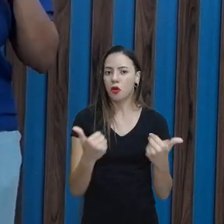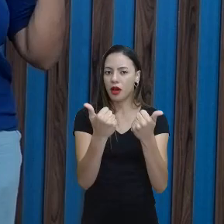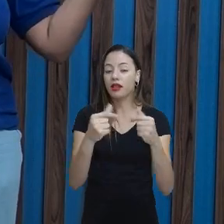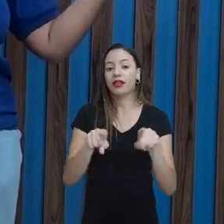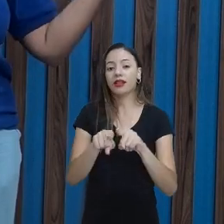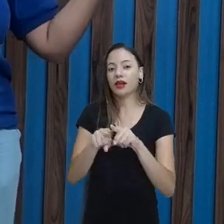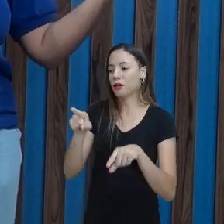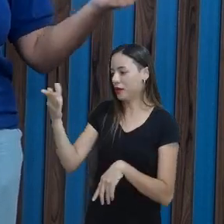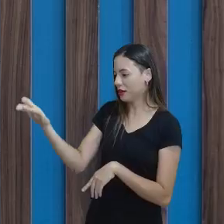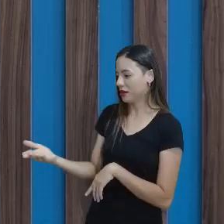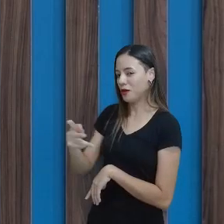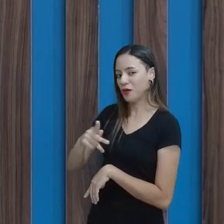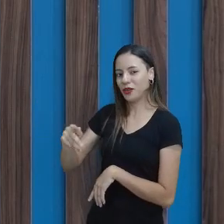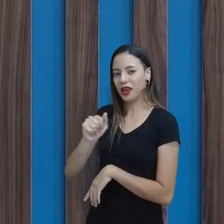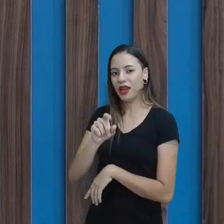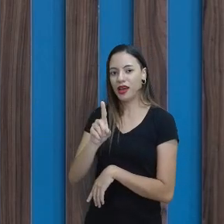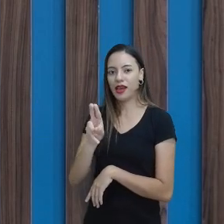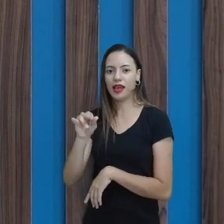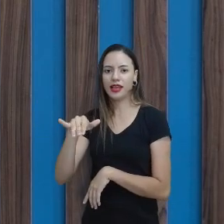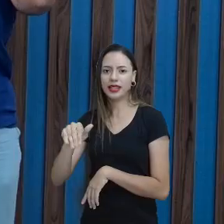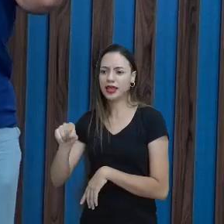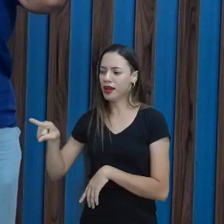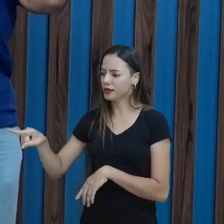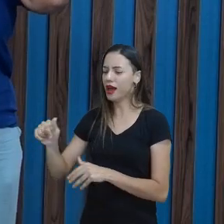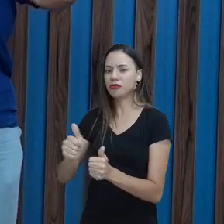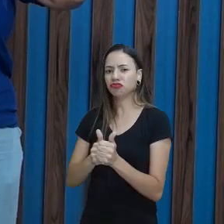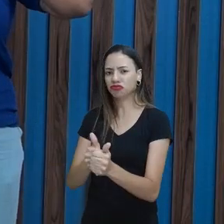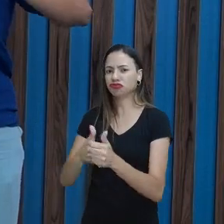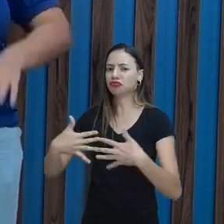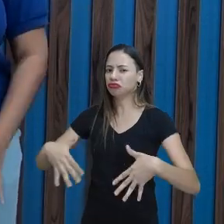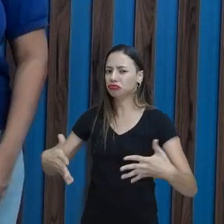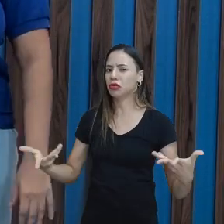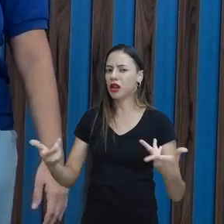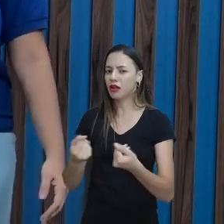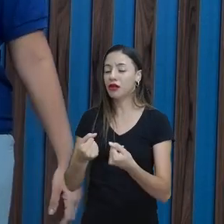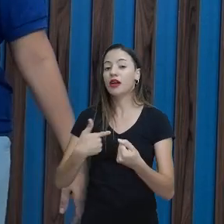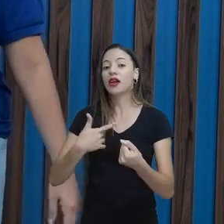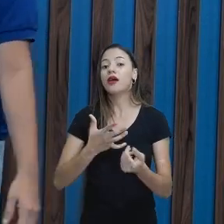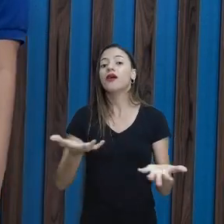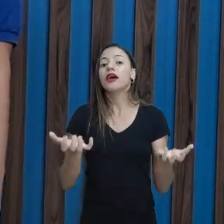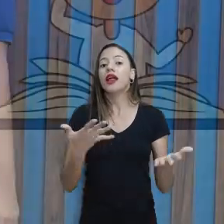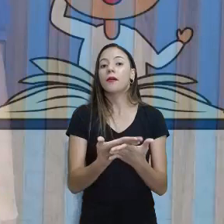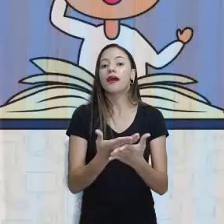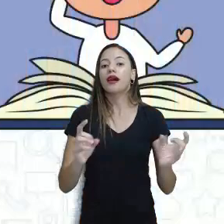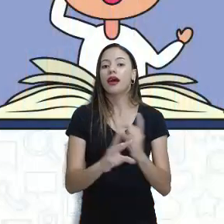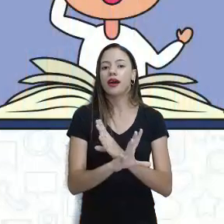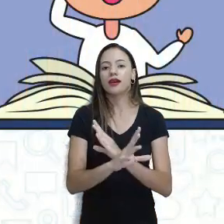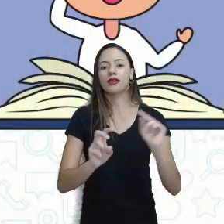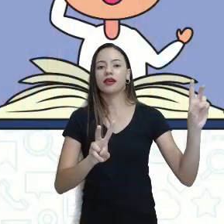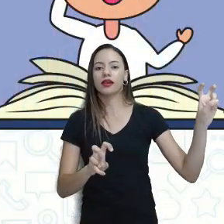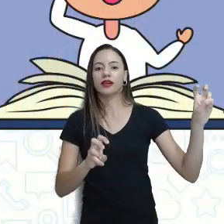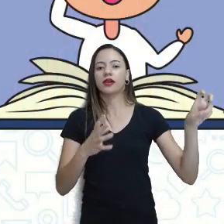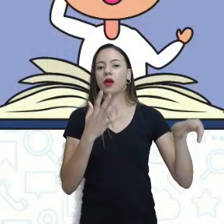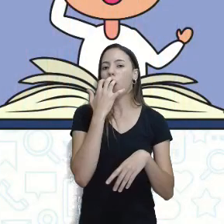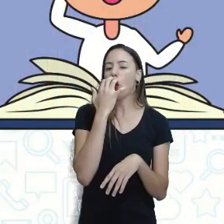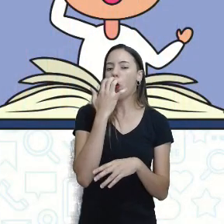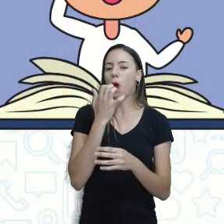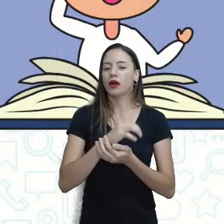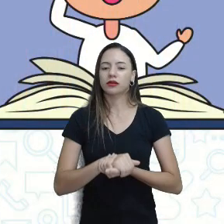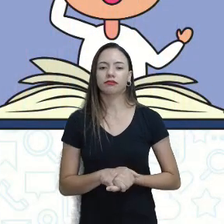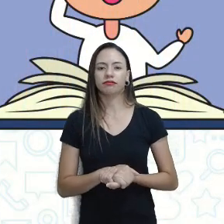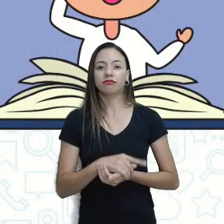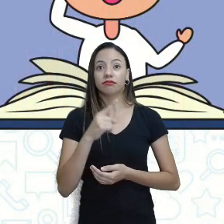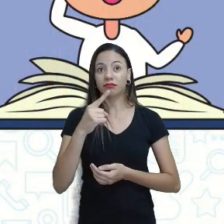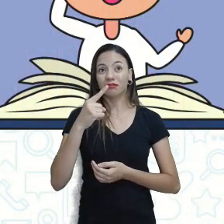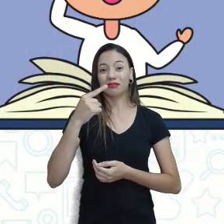que é sempre uma companheira incrível. E eu queria terminar a aula exatamente com uma citação de Nietzsche, que diz que a vantagem de ter péssima